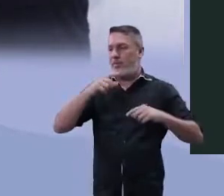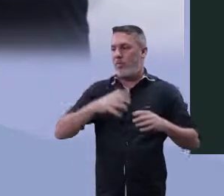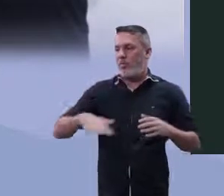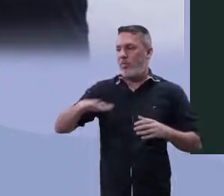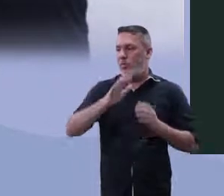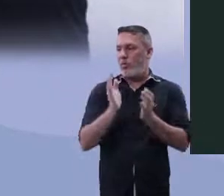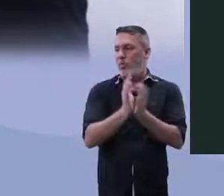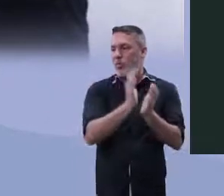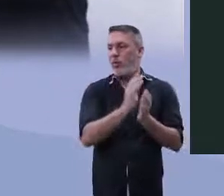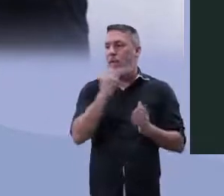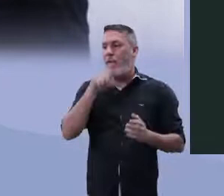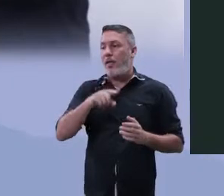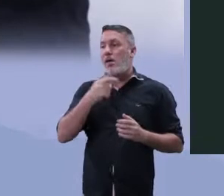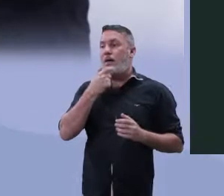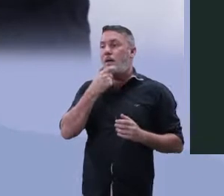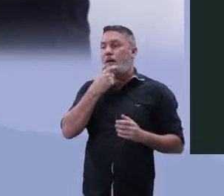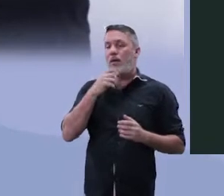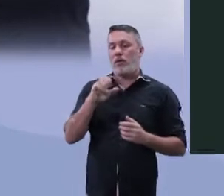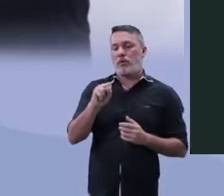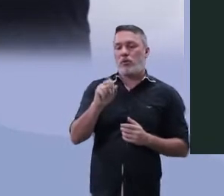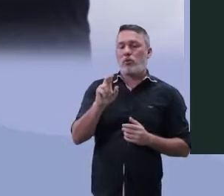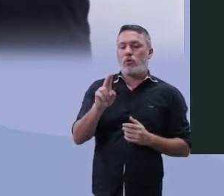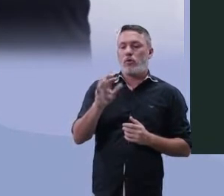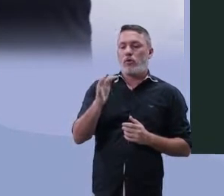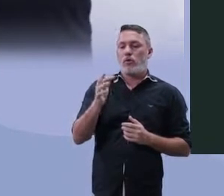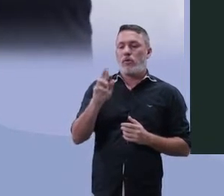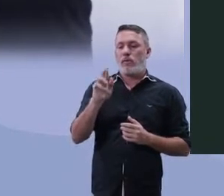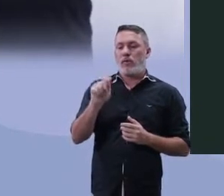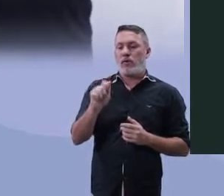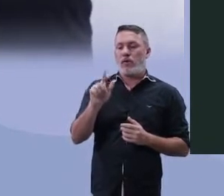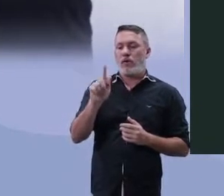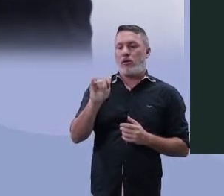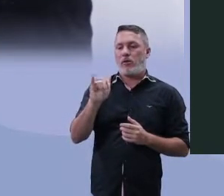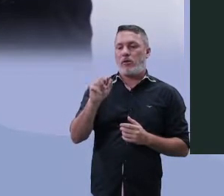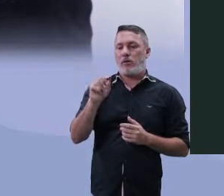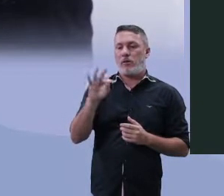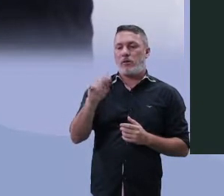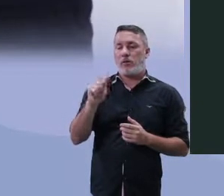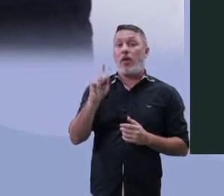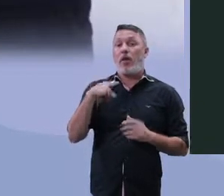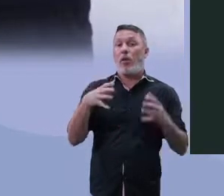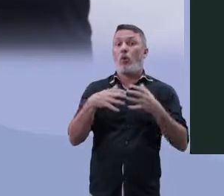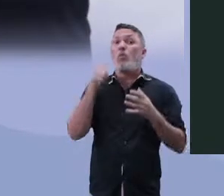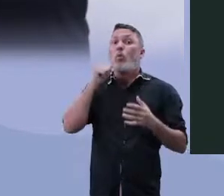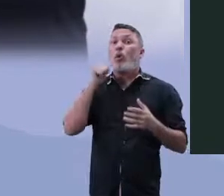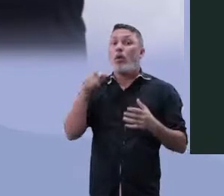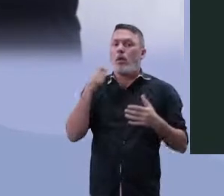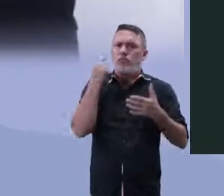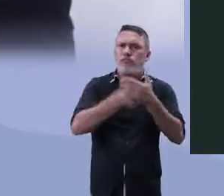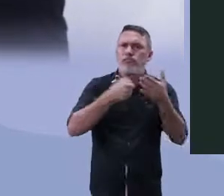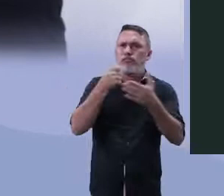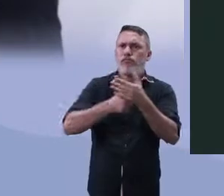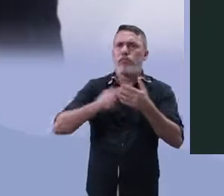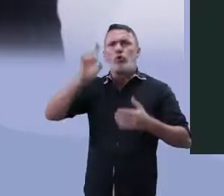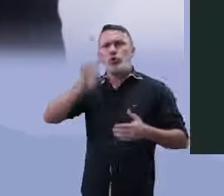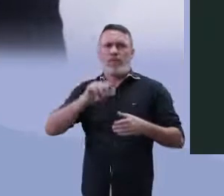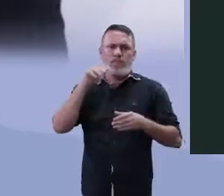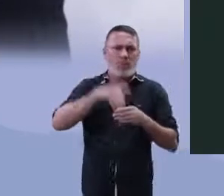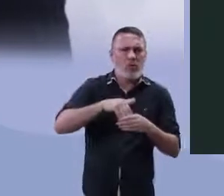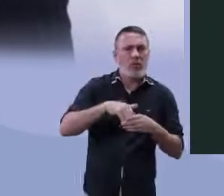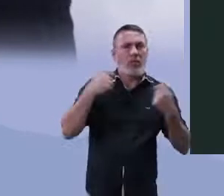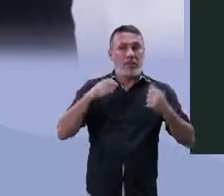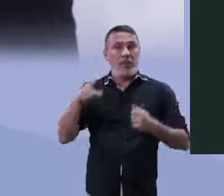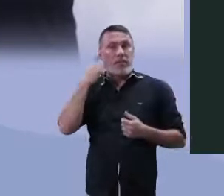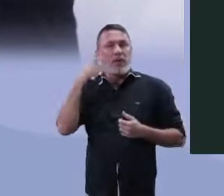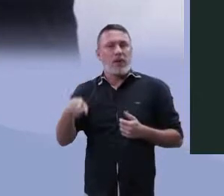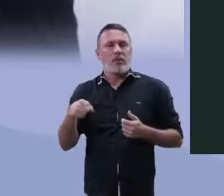que ganha fôlego na Inglaterra, né? São as mulheres que vão lutar pelo direito do voto. E esse movimento ele é bastante interessante pelo seguinte: